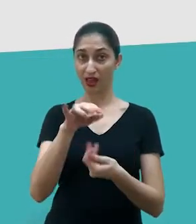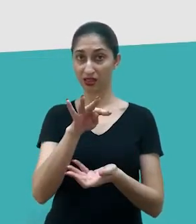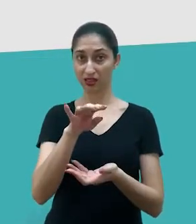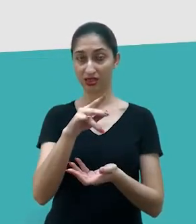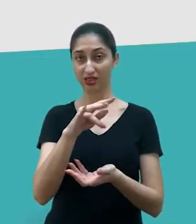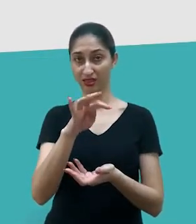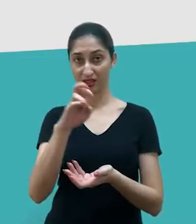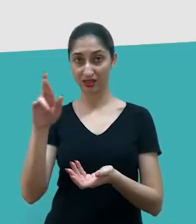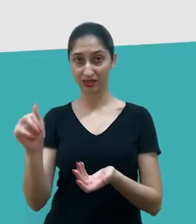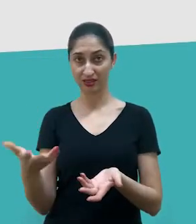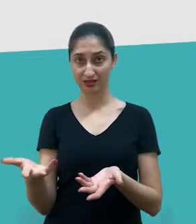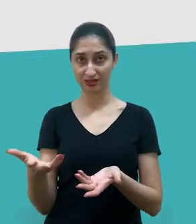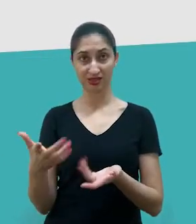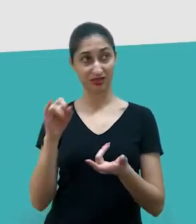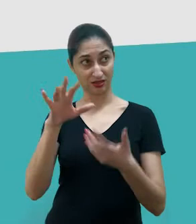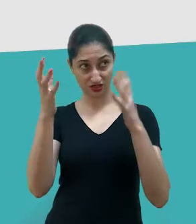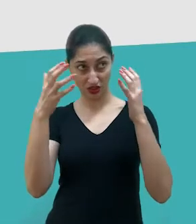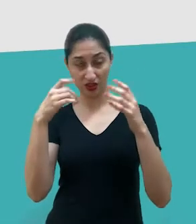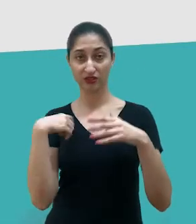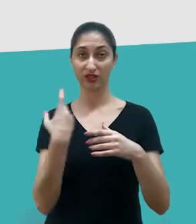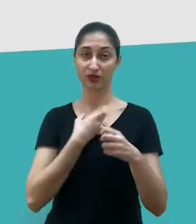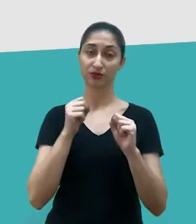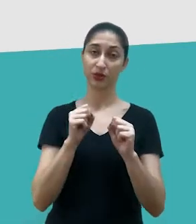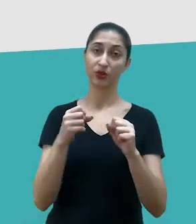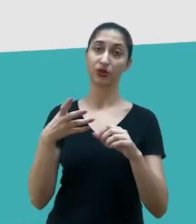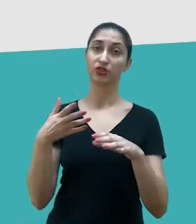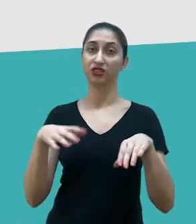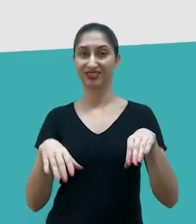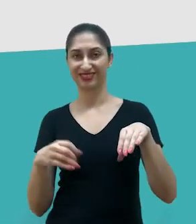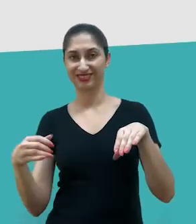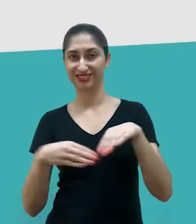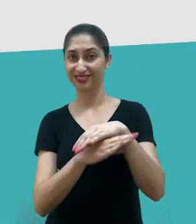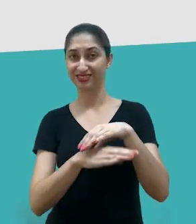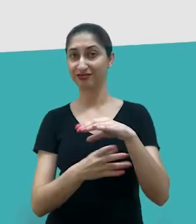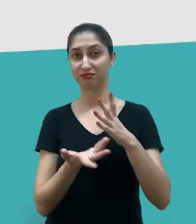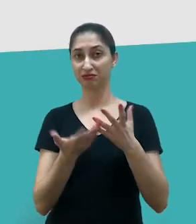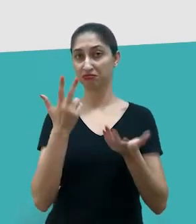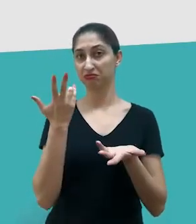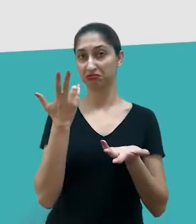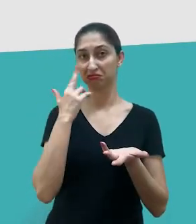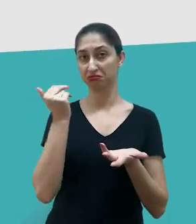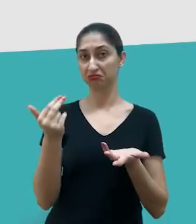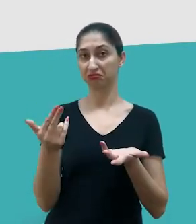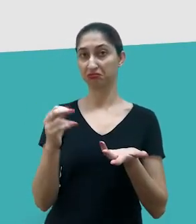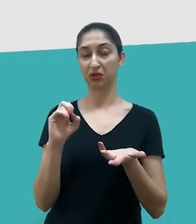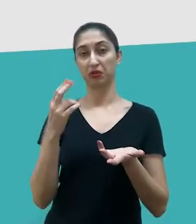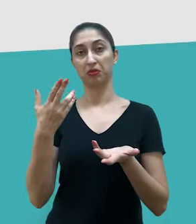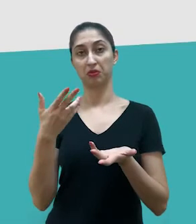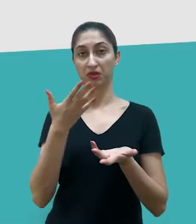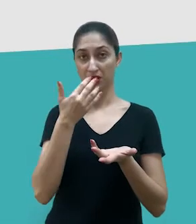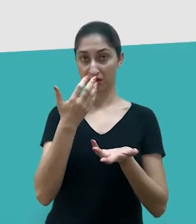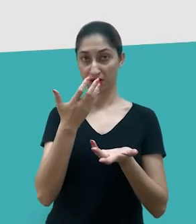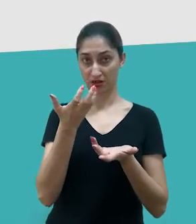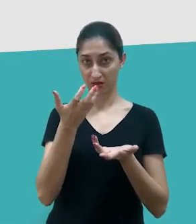planeta. E quando chove, nós podemos ir para uma caverna. Quando a gente quer comer, a gente planta aqui do lado.